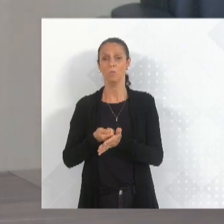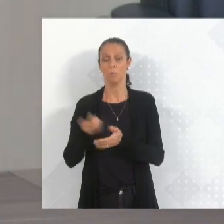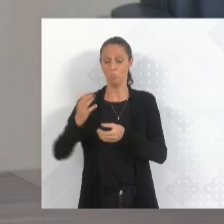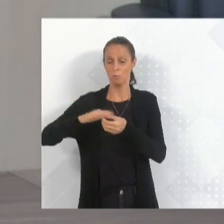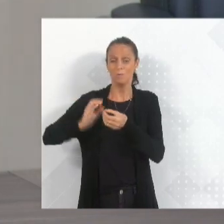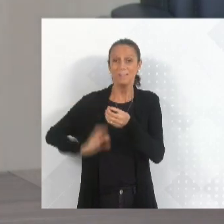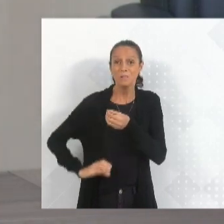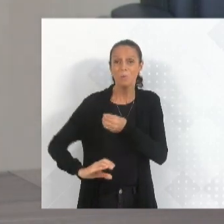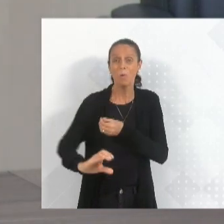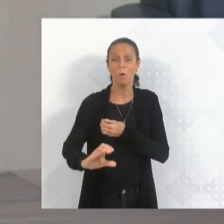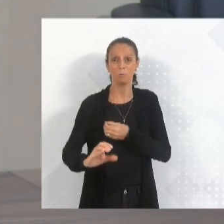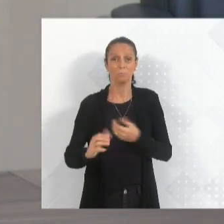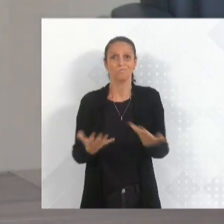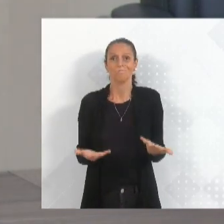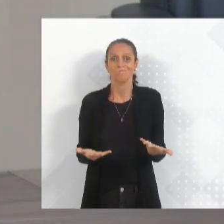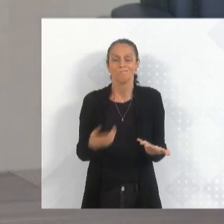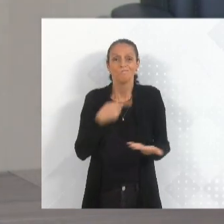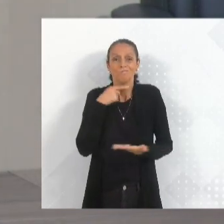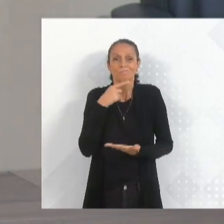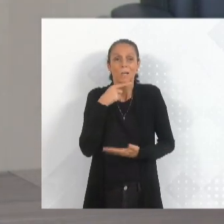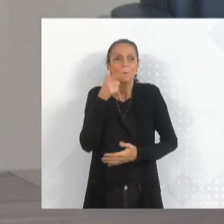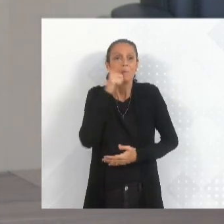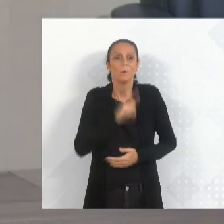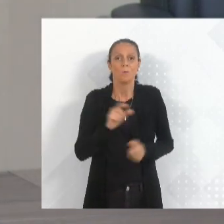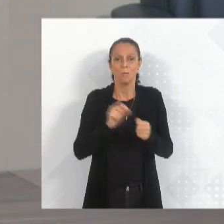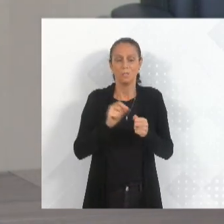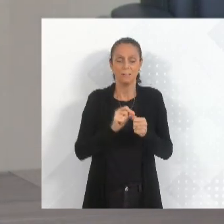como chegar num número